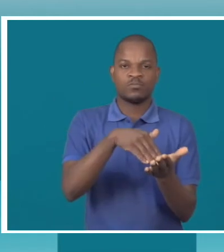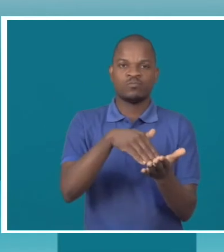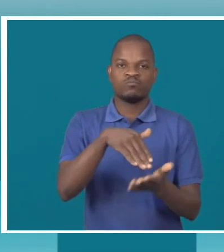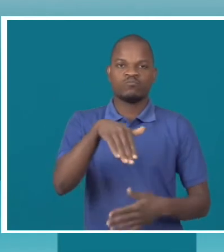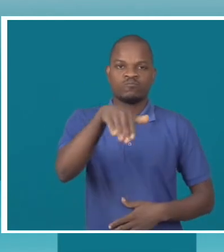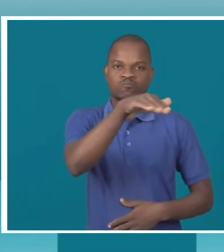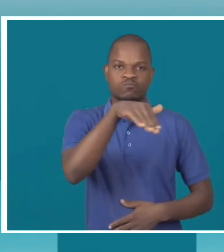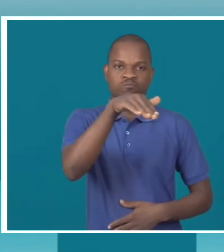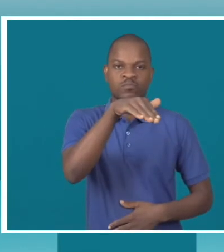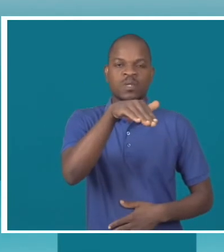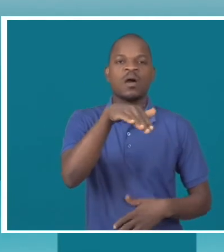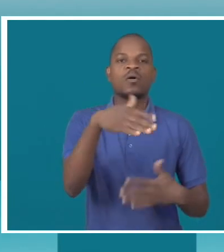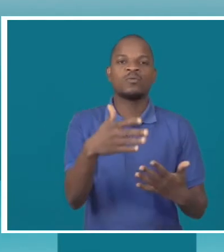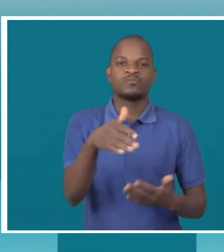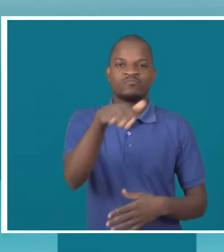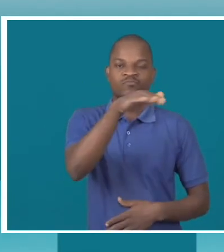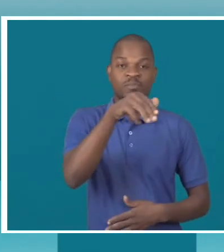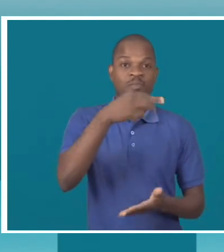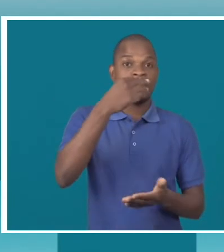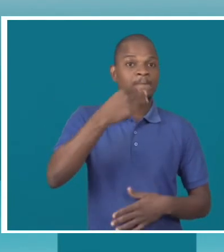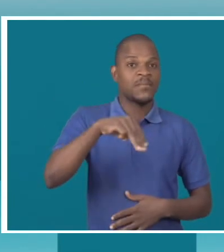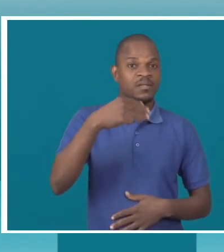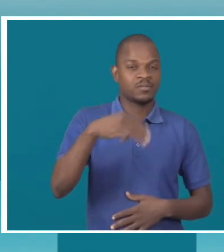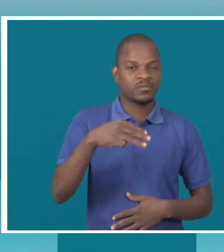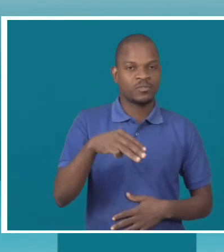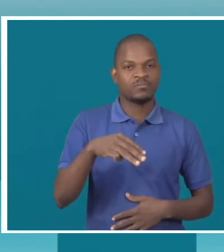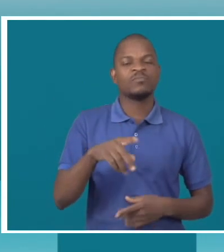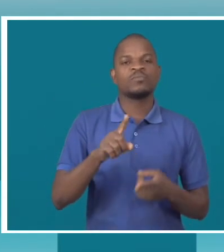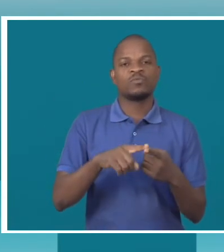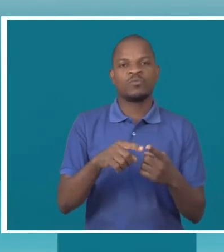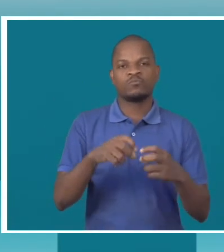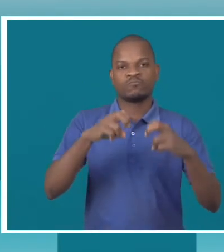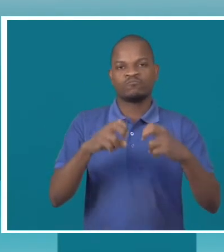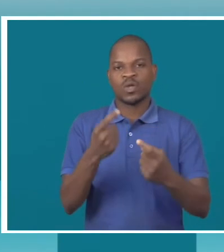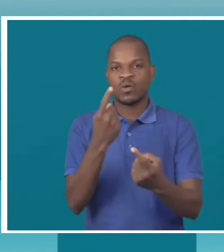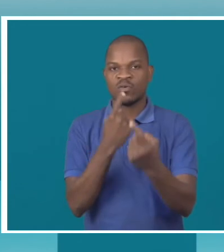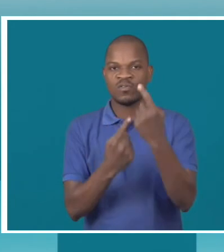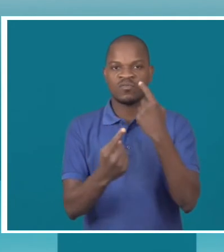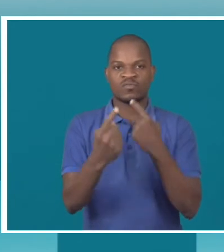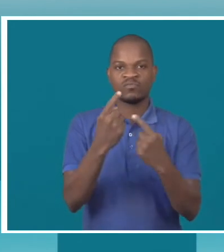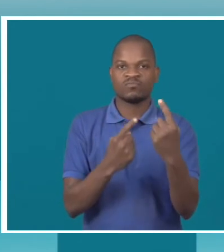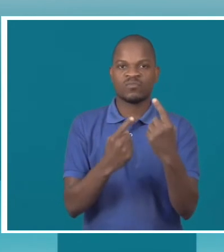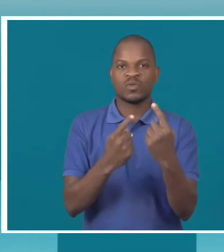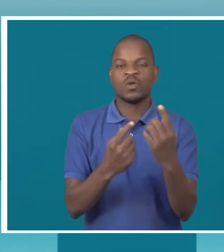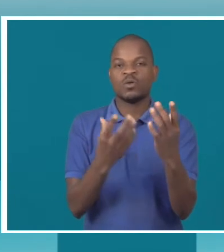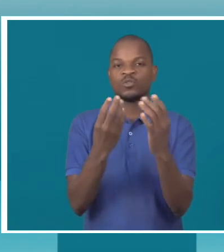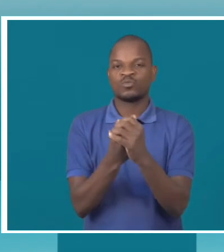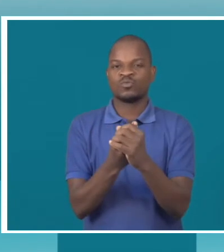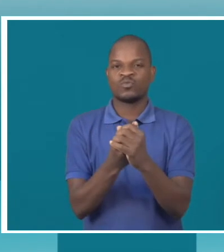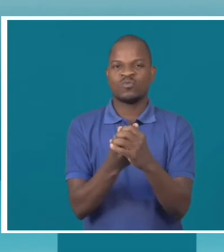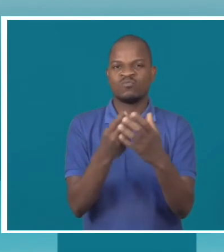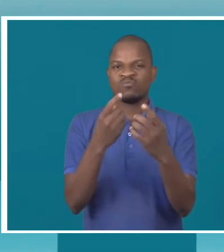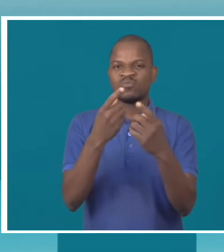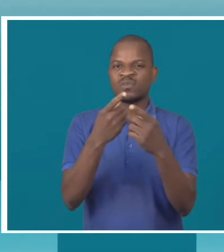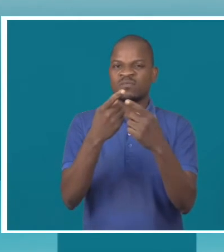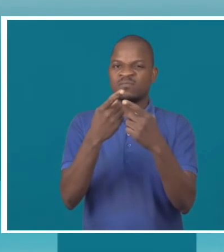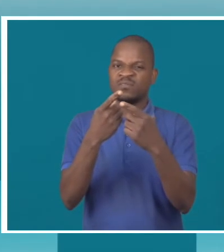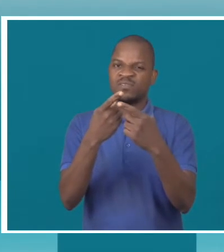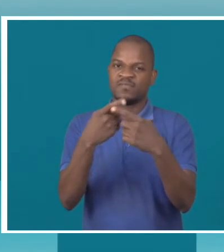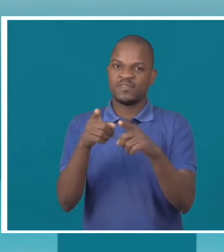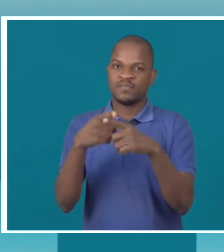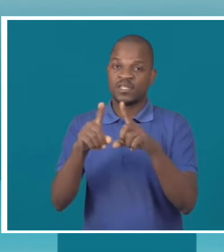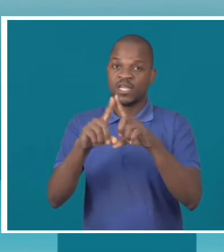viemos ao bairro de Liqueleva, no município da Matola. Vamos conversar um pouco sobre vários